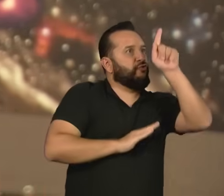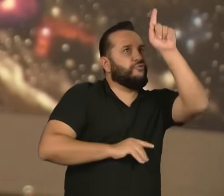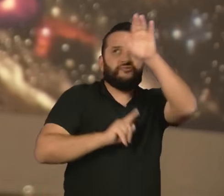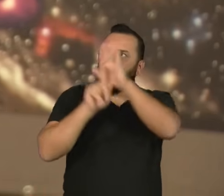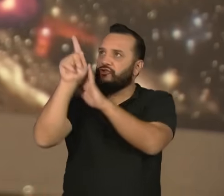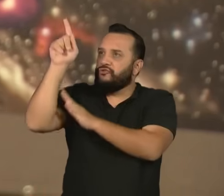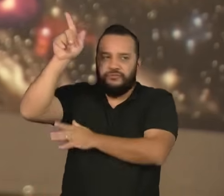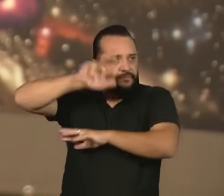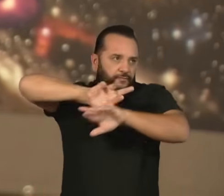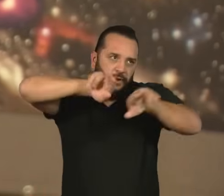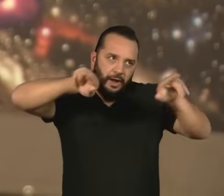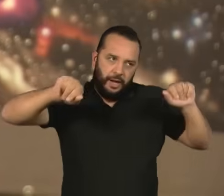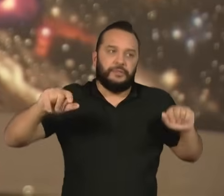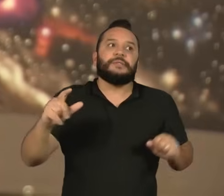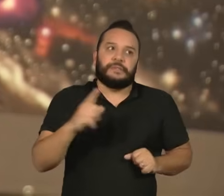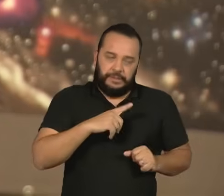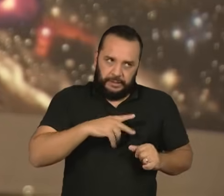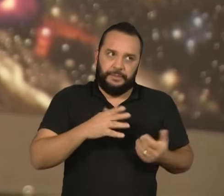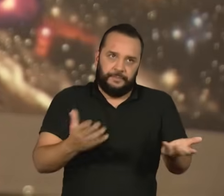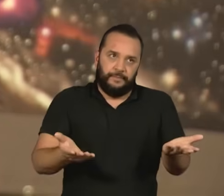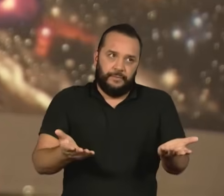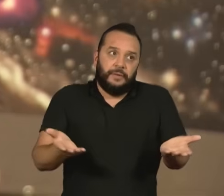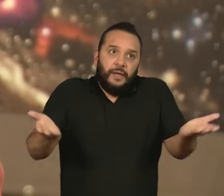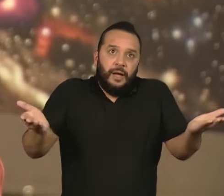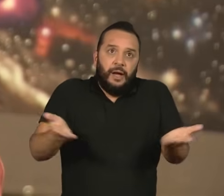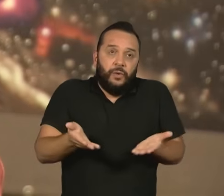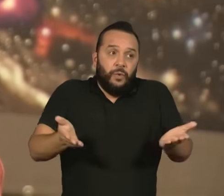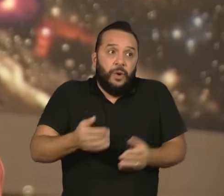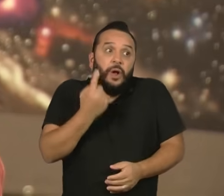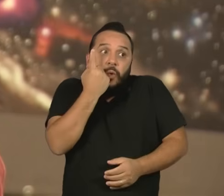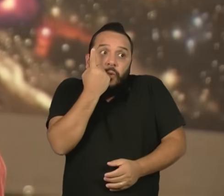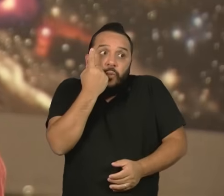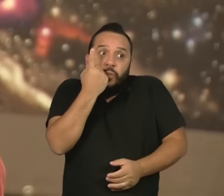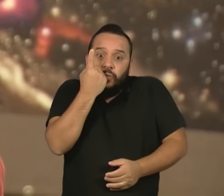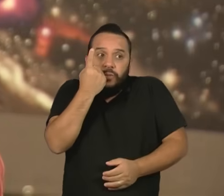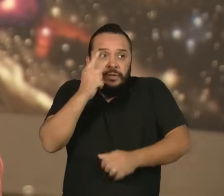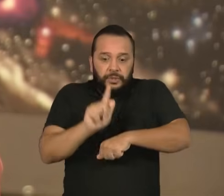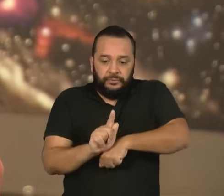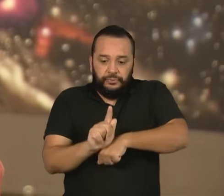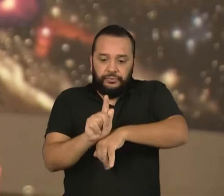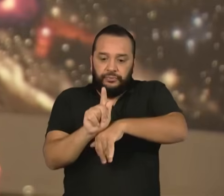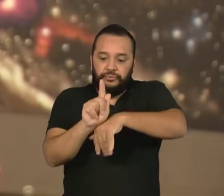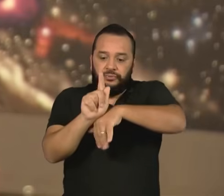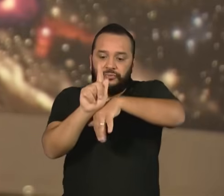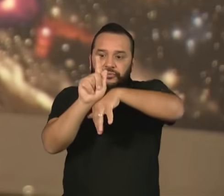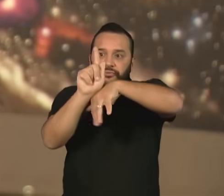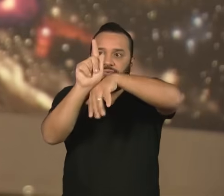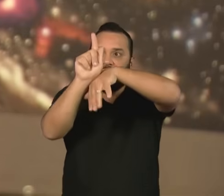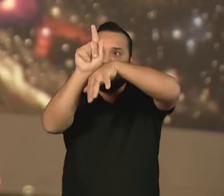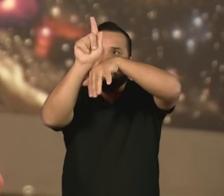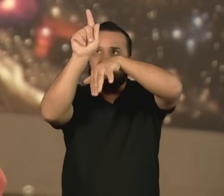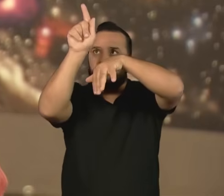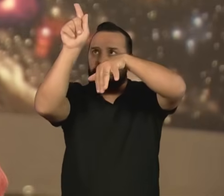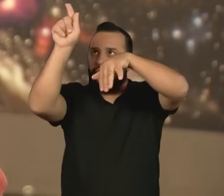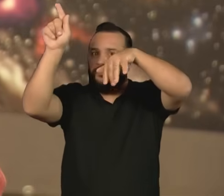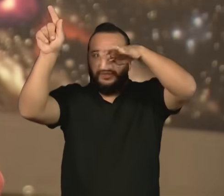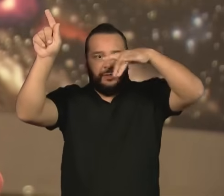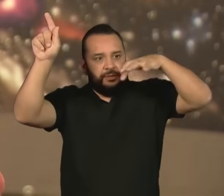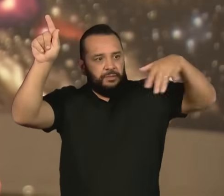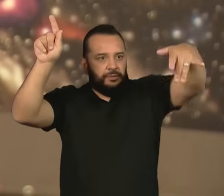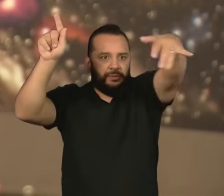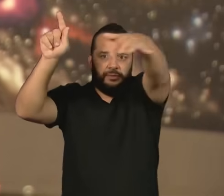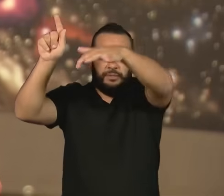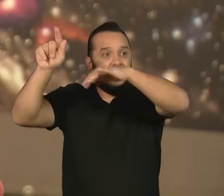com os lançamentos múltiplos. Agora é comum que um único foguete lançador libere no espaço dezenas de